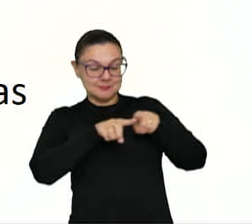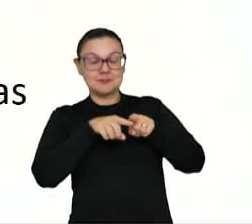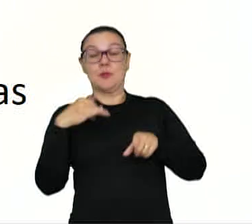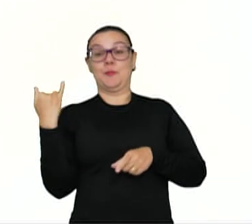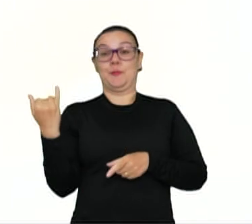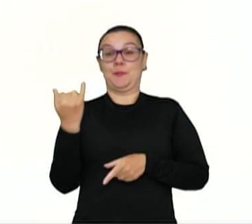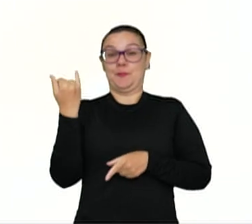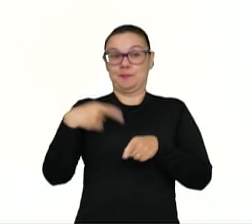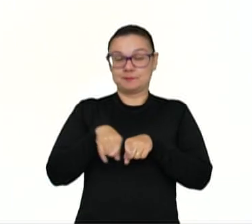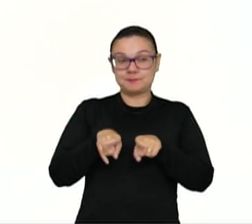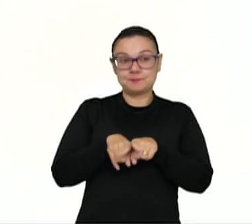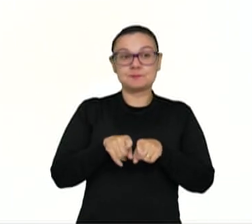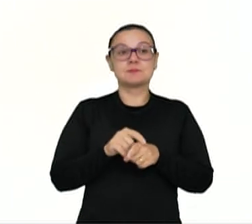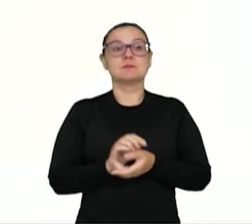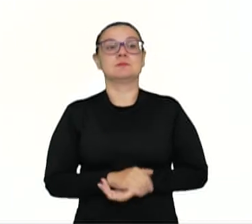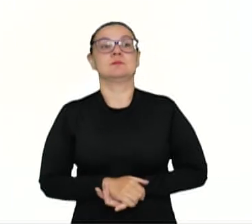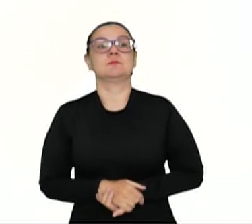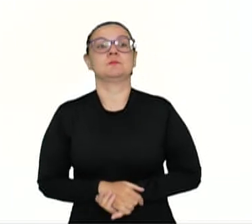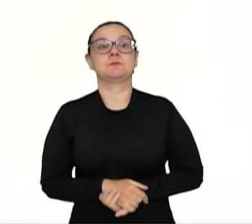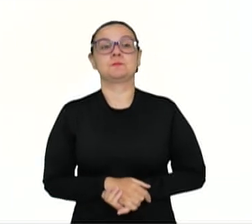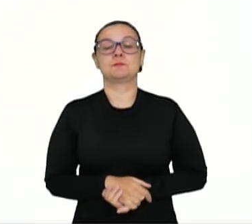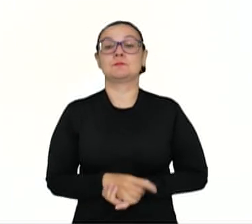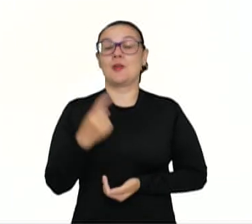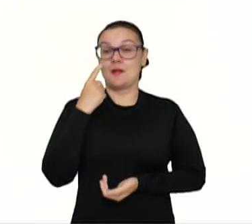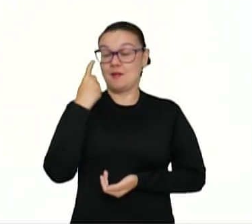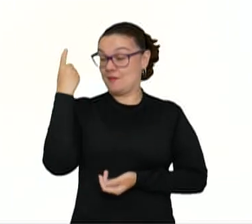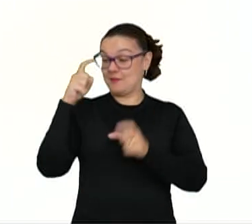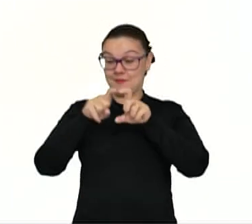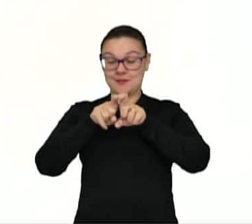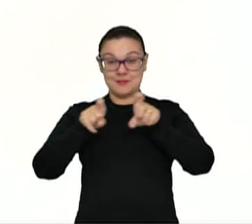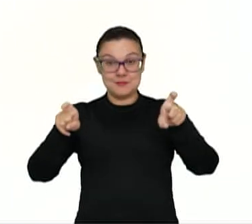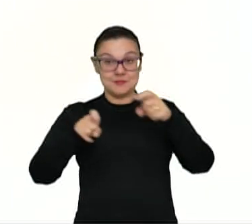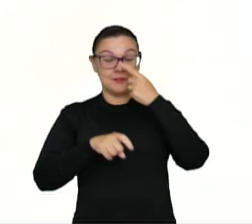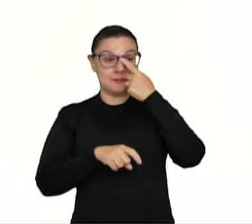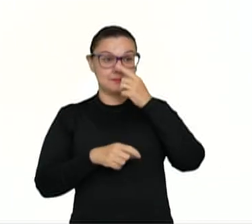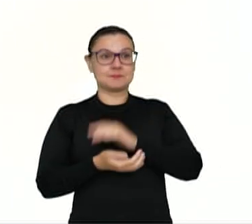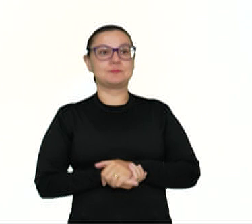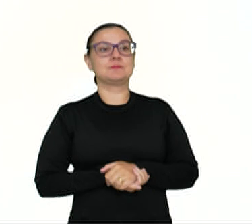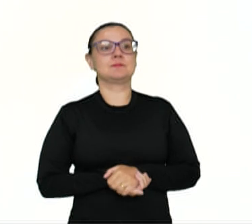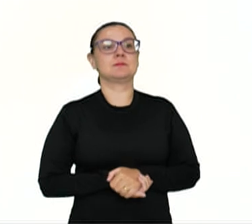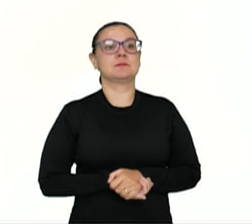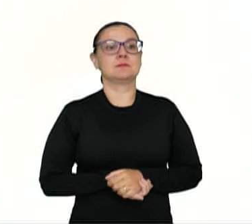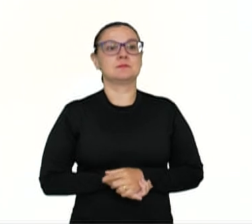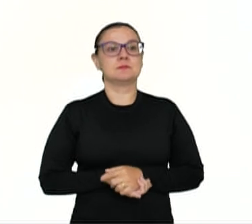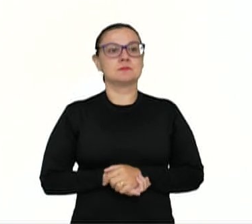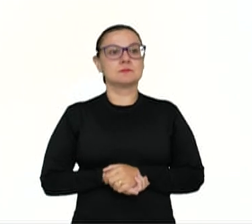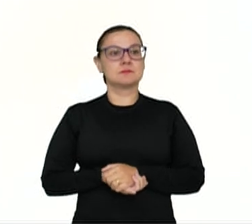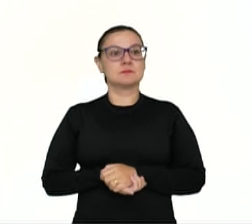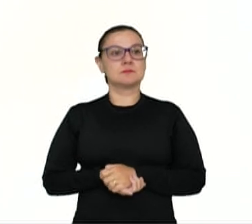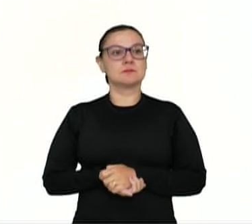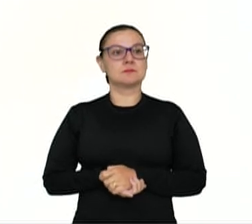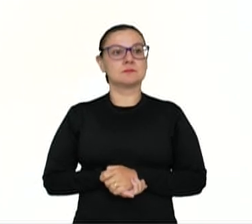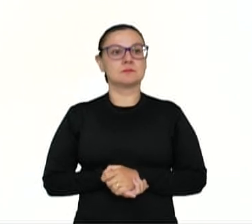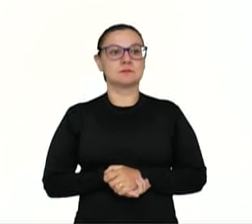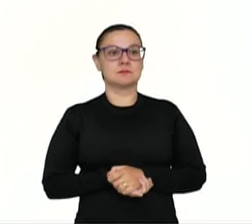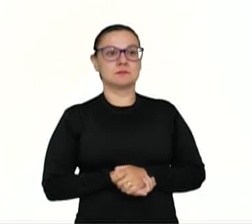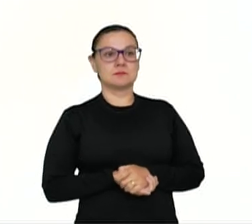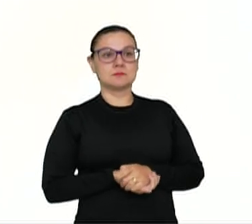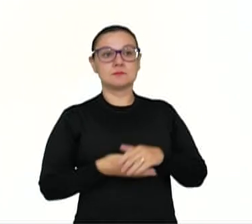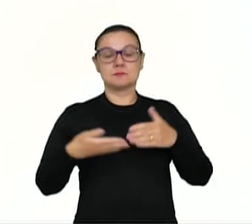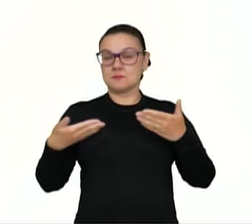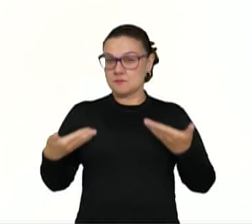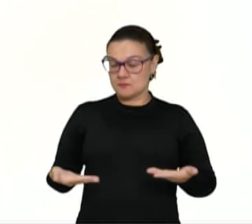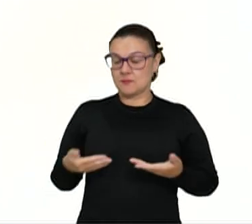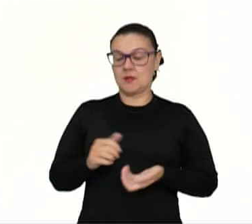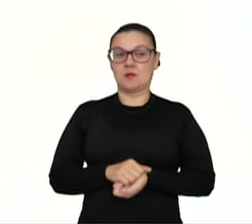muito importante também na tirinha. E a gente tem uma outra tirinha aqui, bem interessante, né? Olha aqui